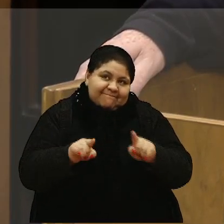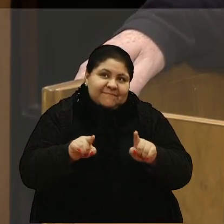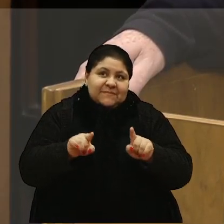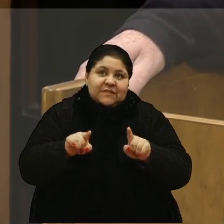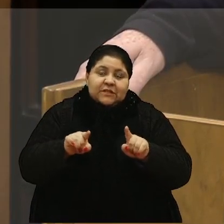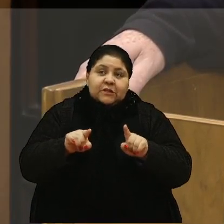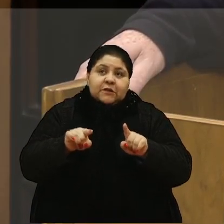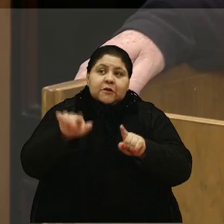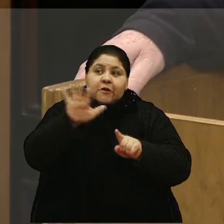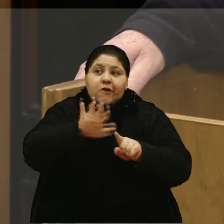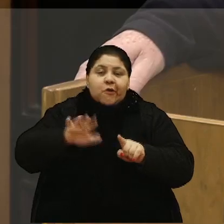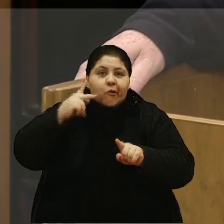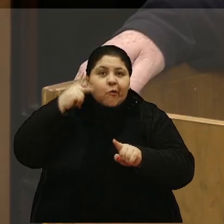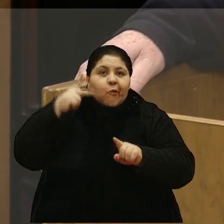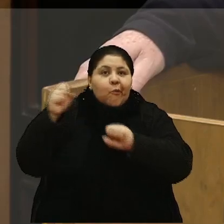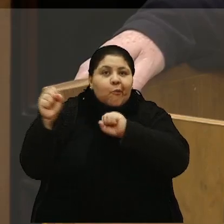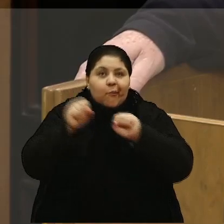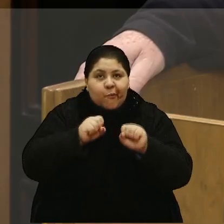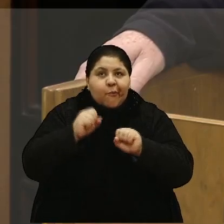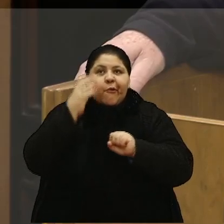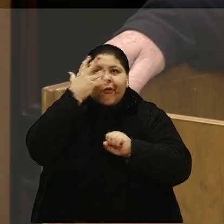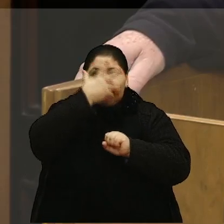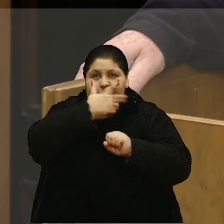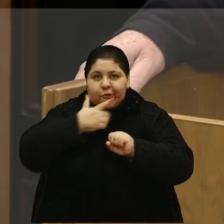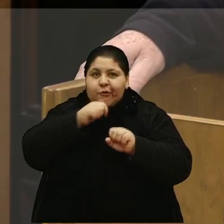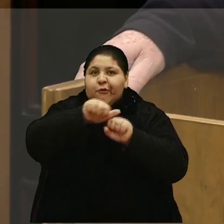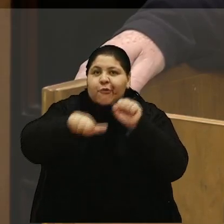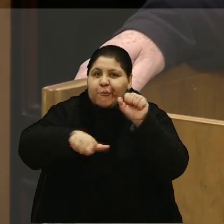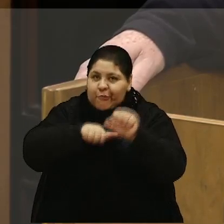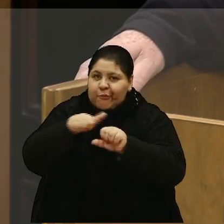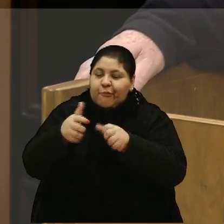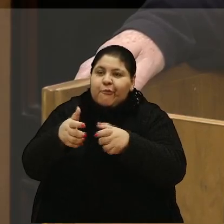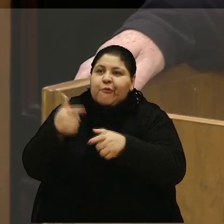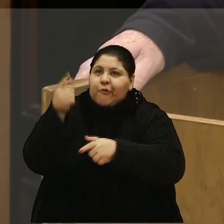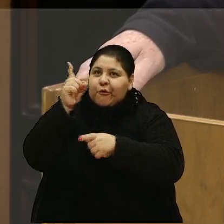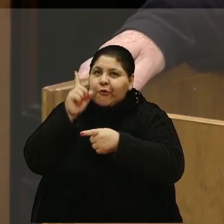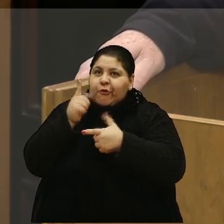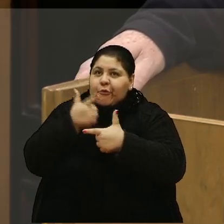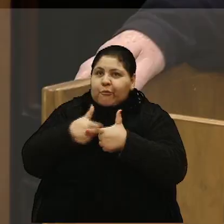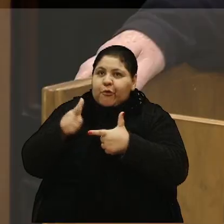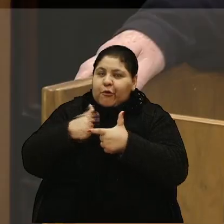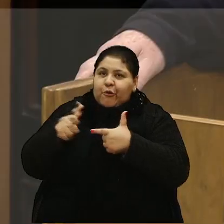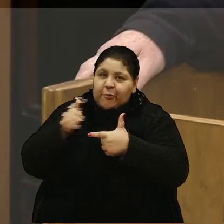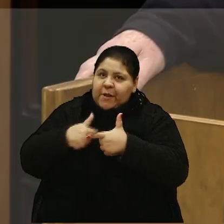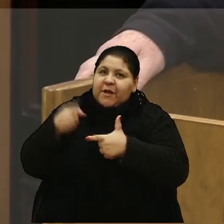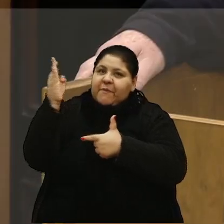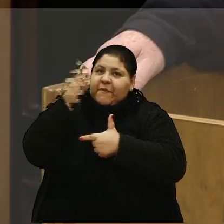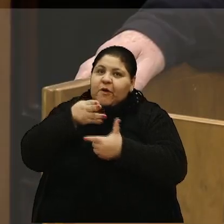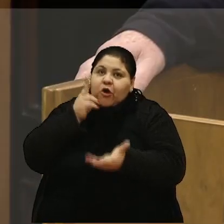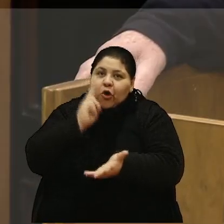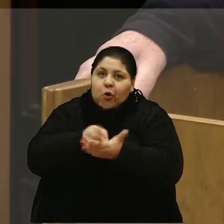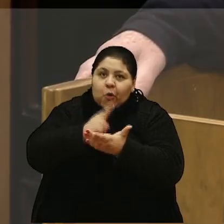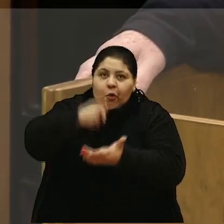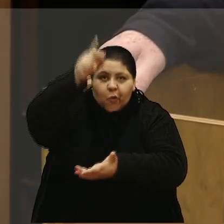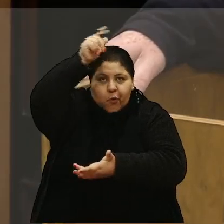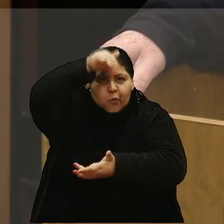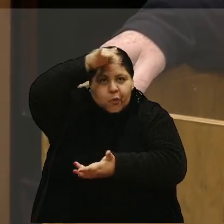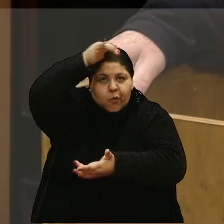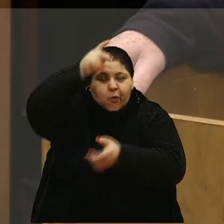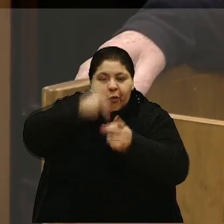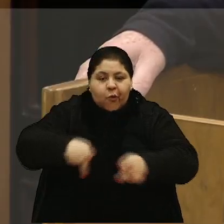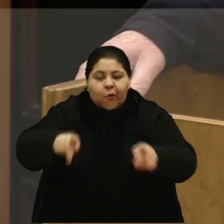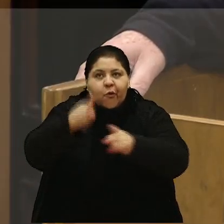vista político, pode dar um belo revertério para o Brasil. Continue, seu Trump, continue colocando o povo